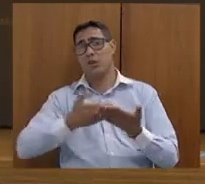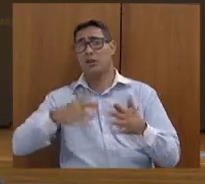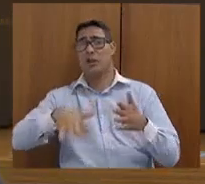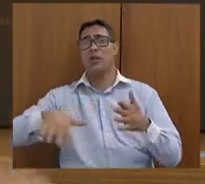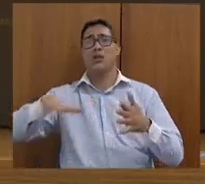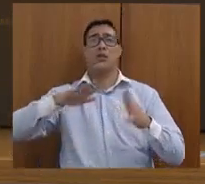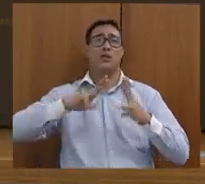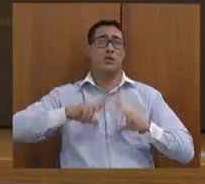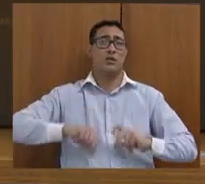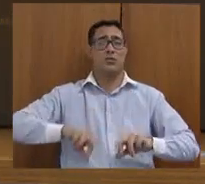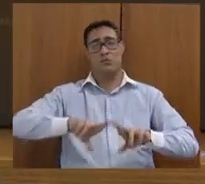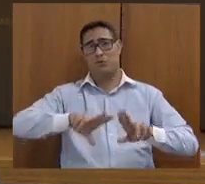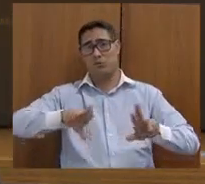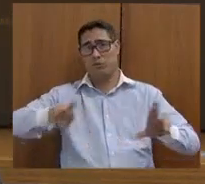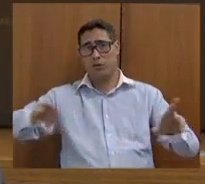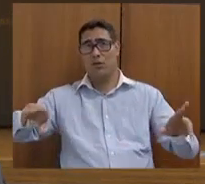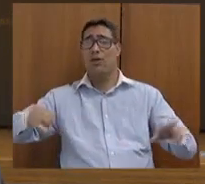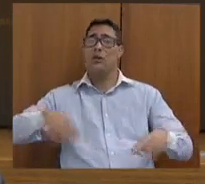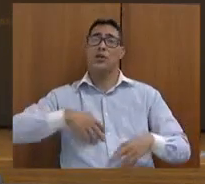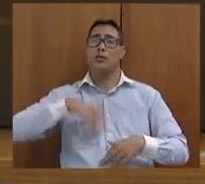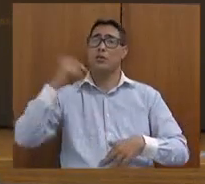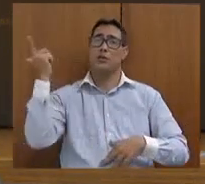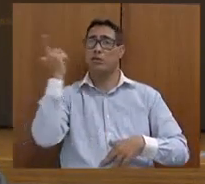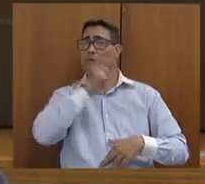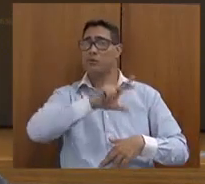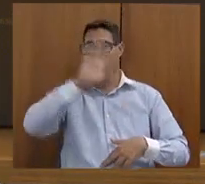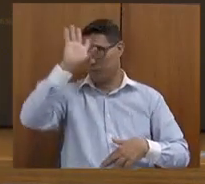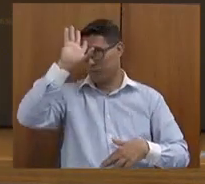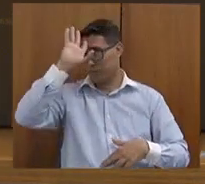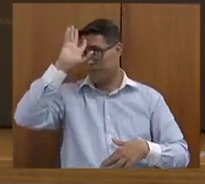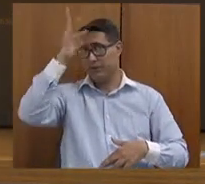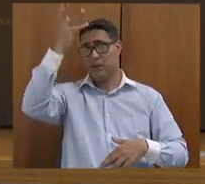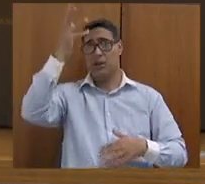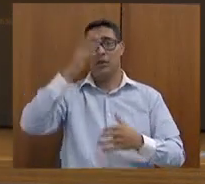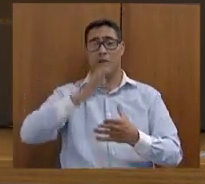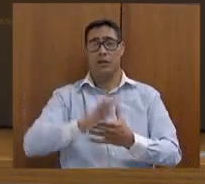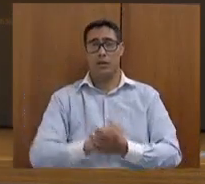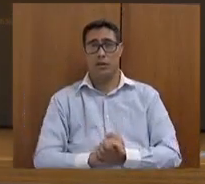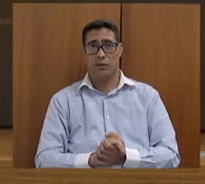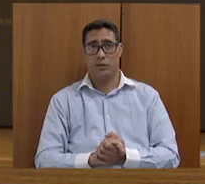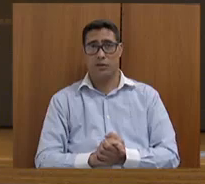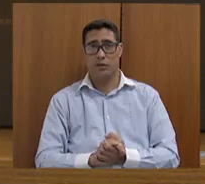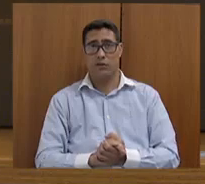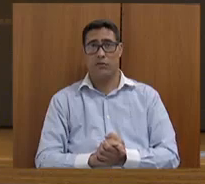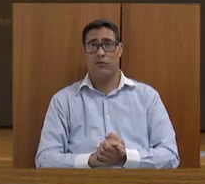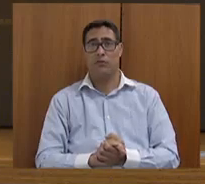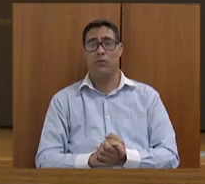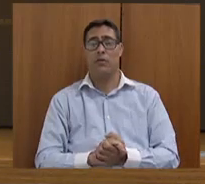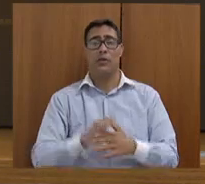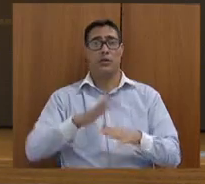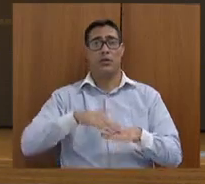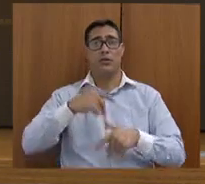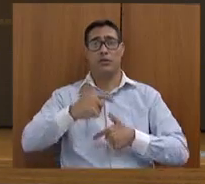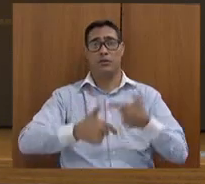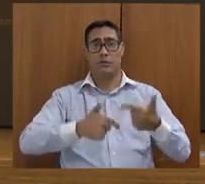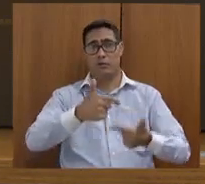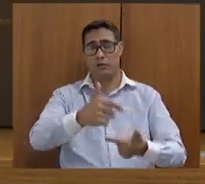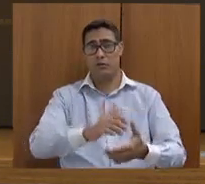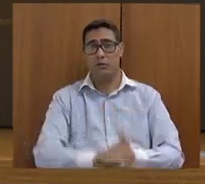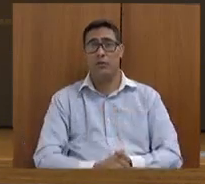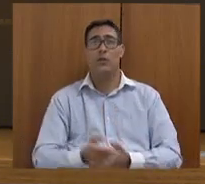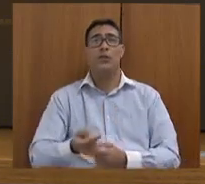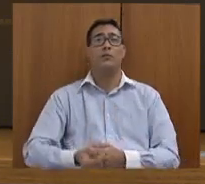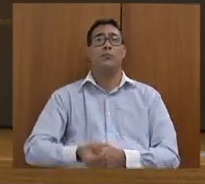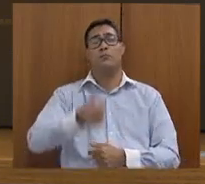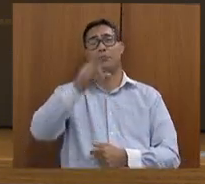limpeza e possa realmente resolver definitivamente esse trabalho há poucos